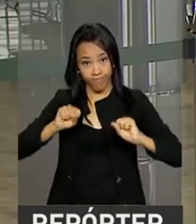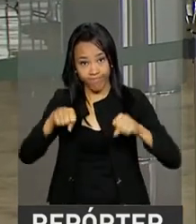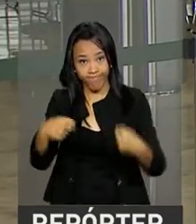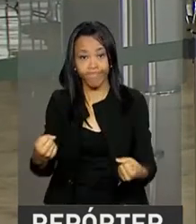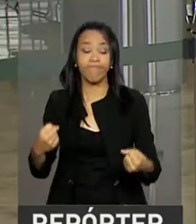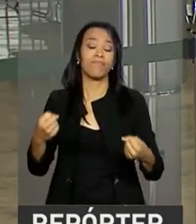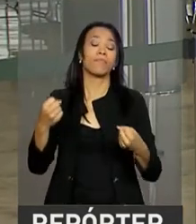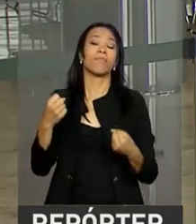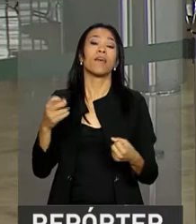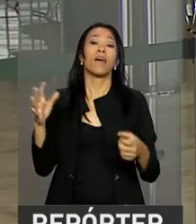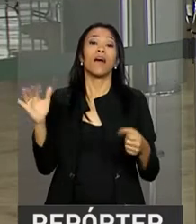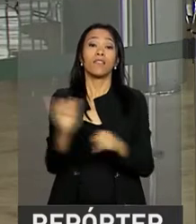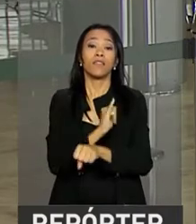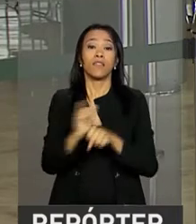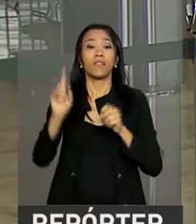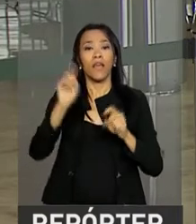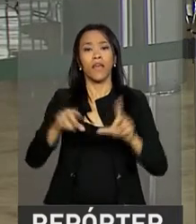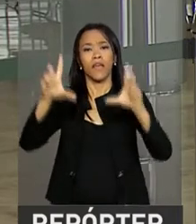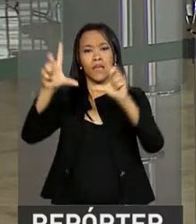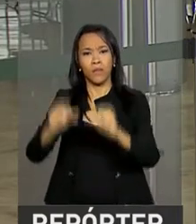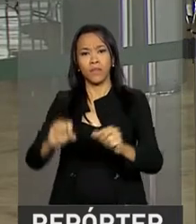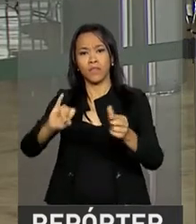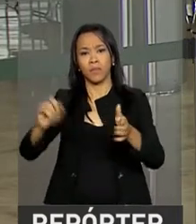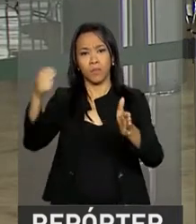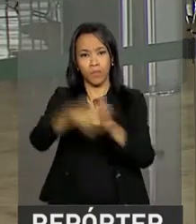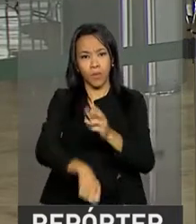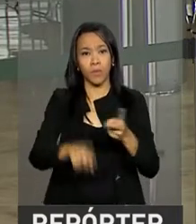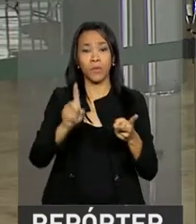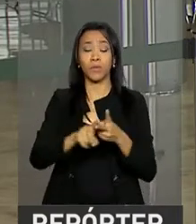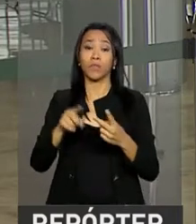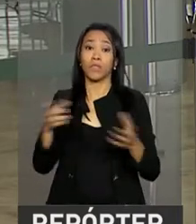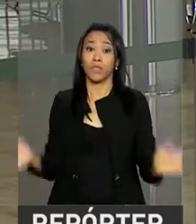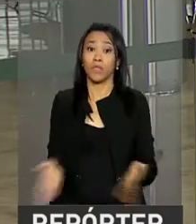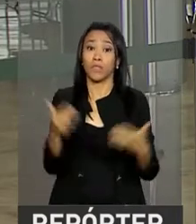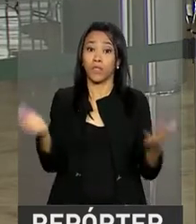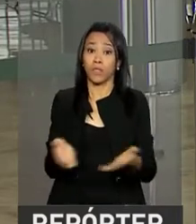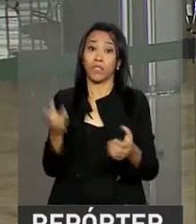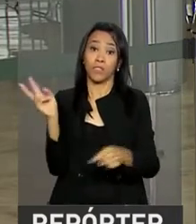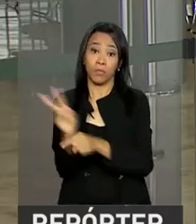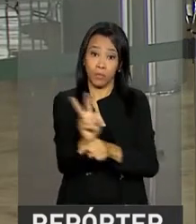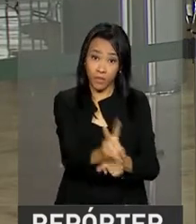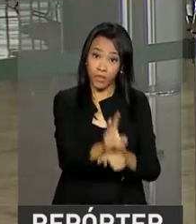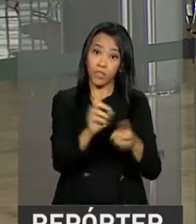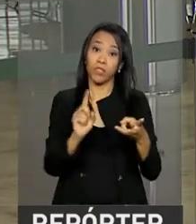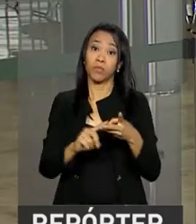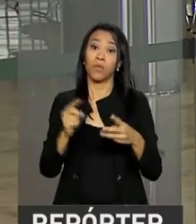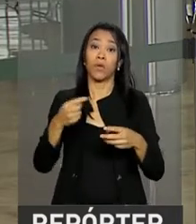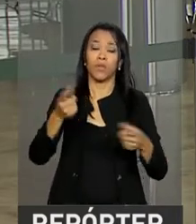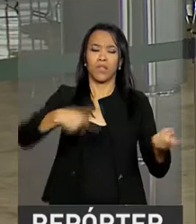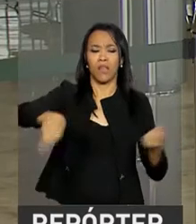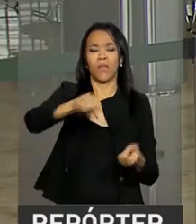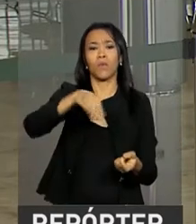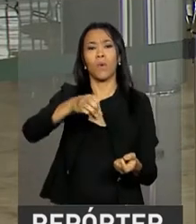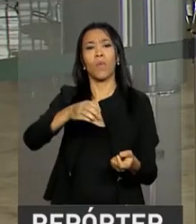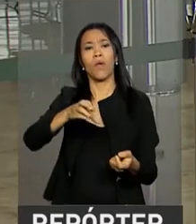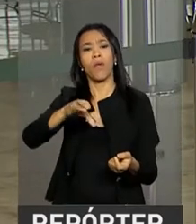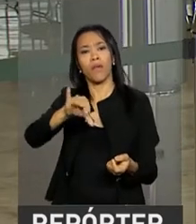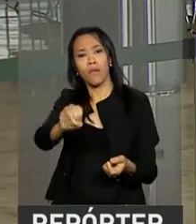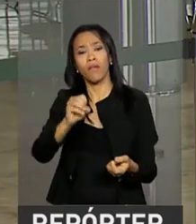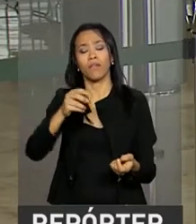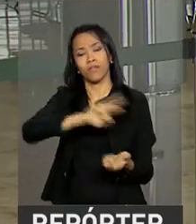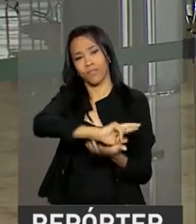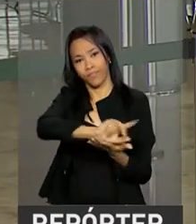são para regularização tributária incentivo ao crédito imobiliário e ao comércio e ainda para reduzir a burocracia e o